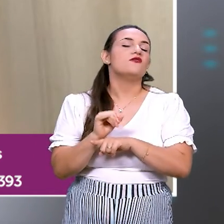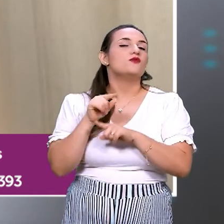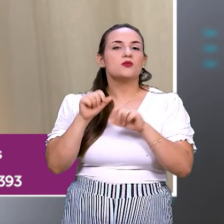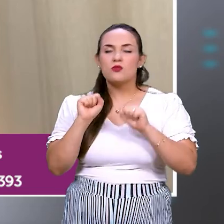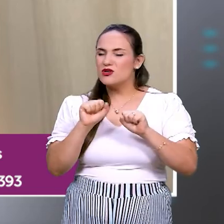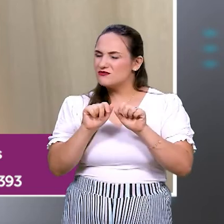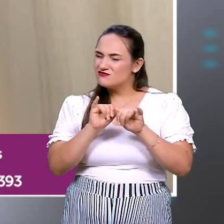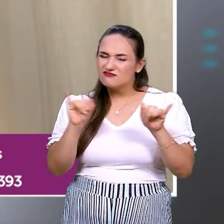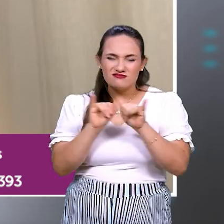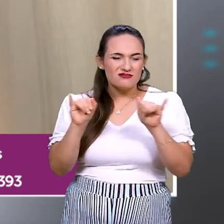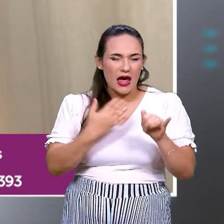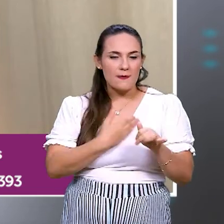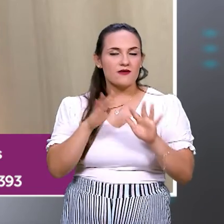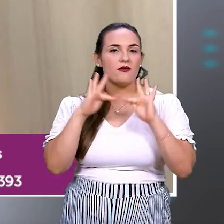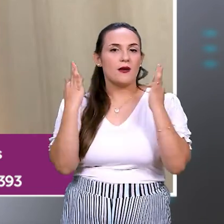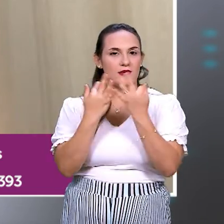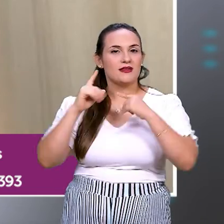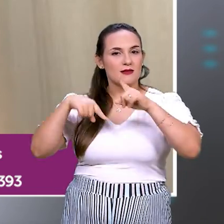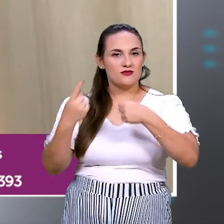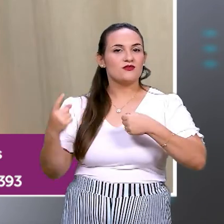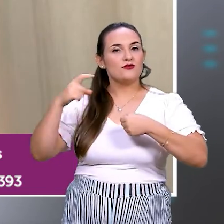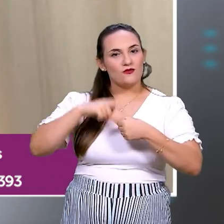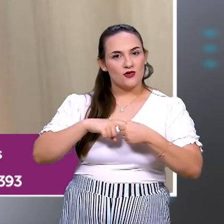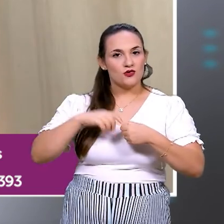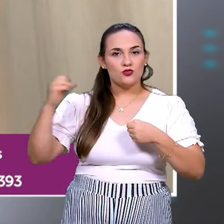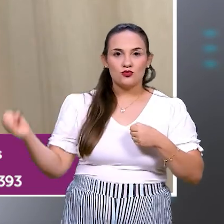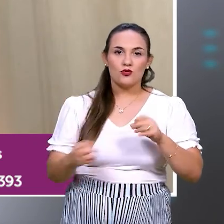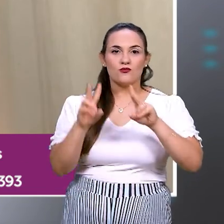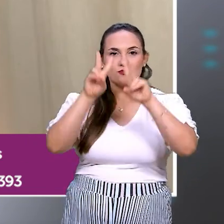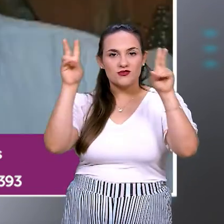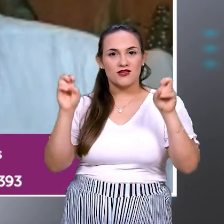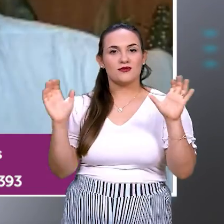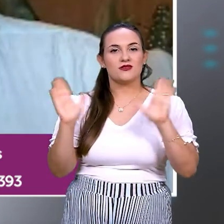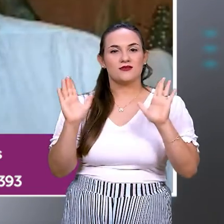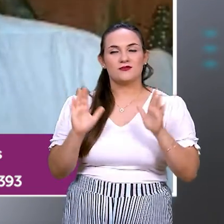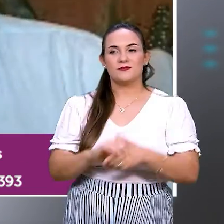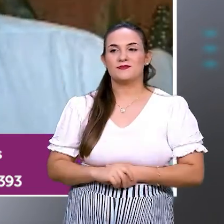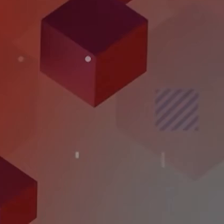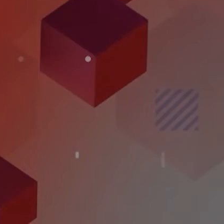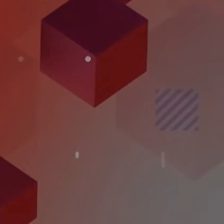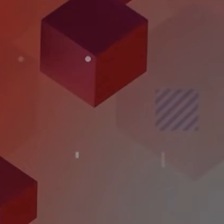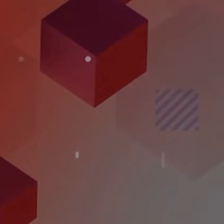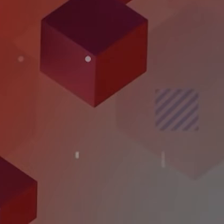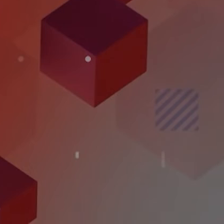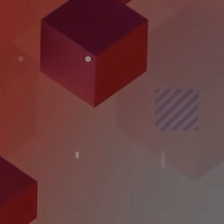seus amigos e familiares. Voltamos numa próxima edição com um novo tema. Tchau, tchau.